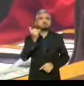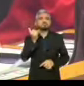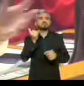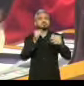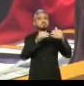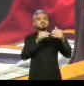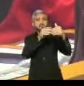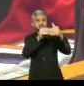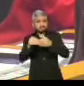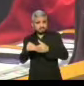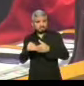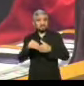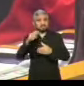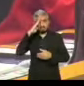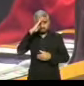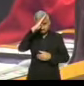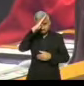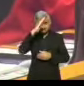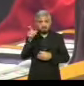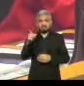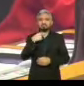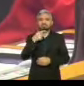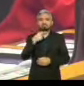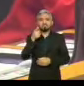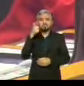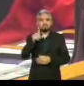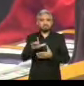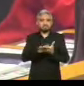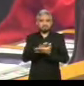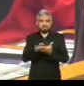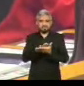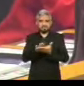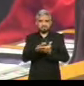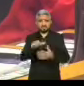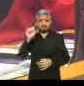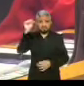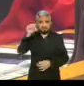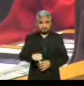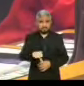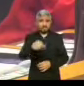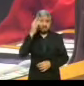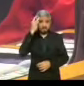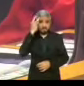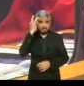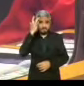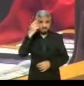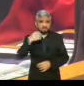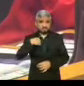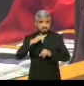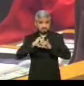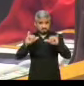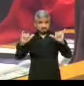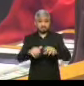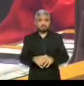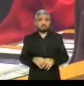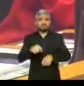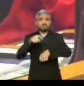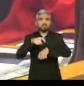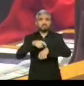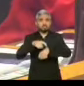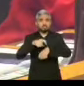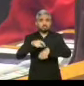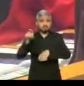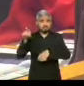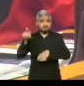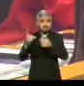Bolsonaro consegue alguma coisa. E pior, que amanhã eu vou falar, quando ele se separou, foi amplamente noticiado